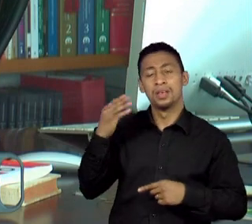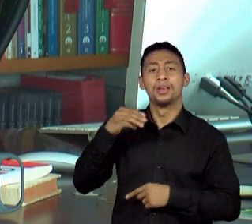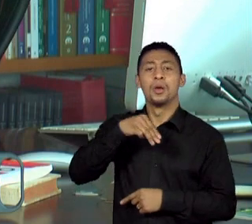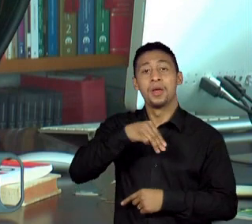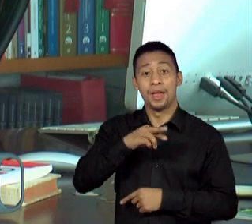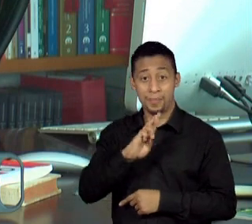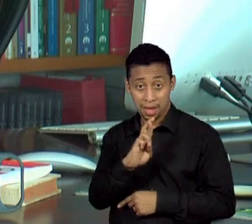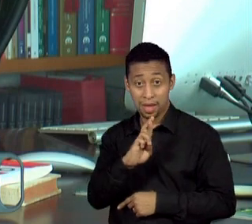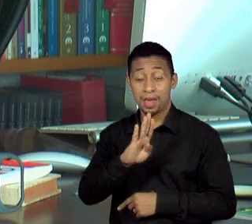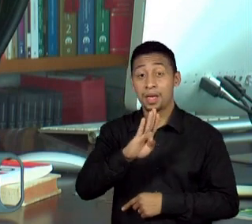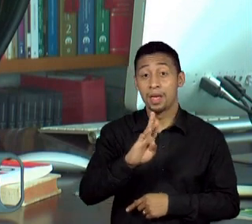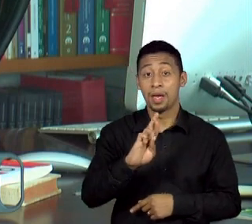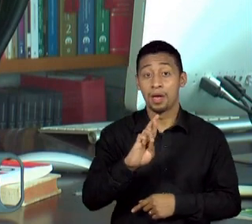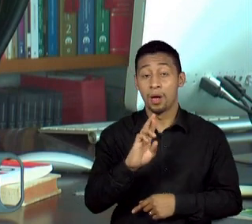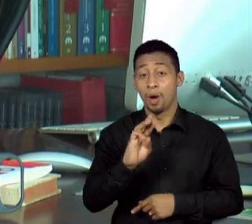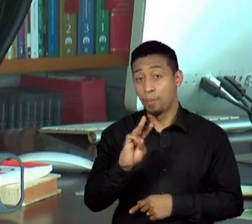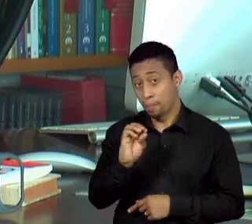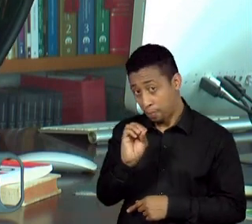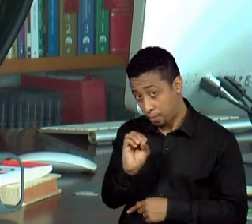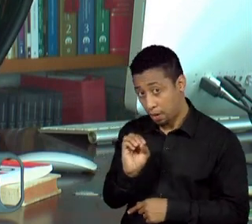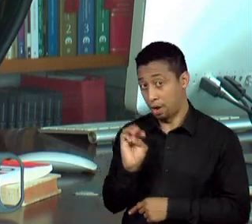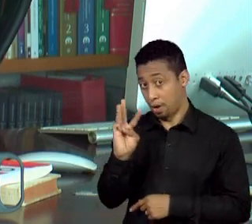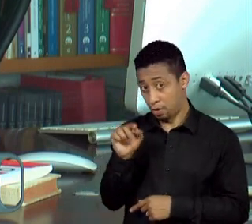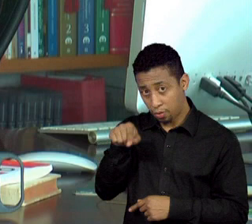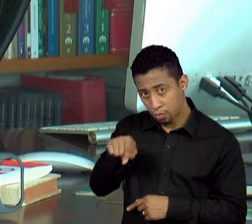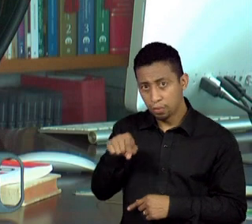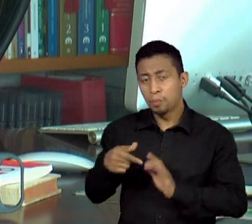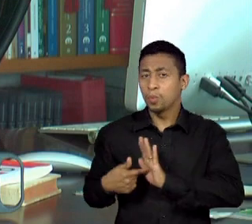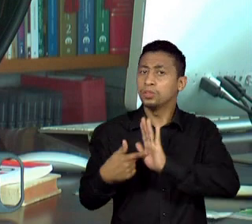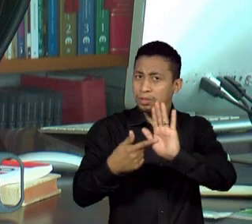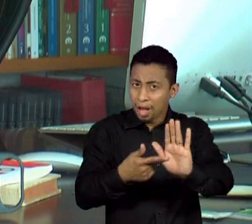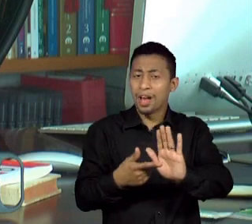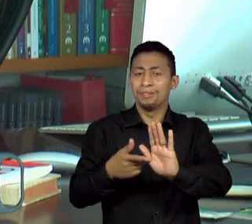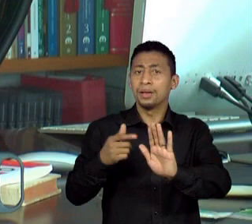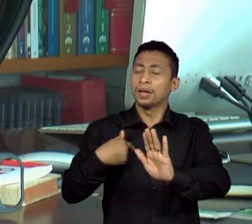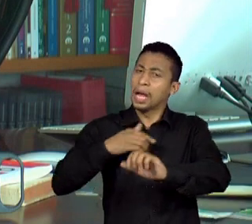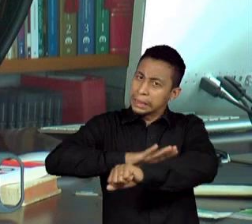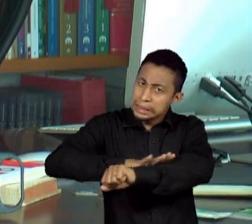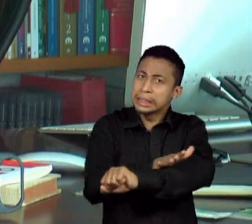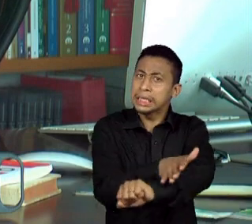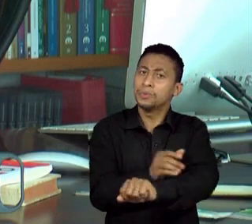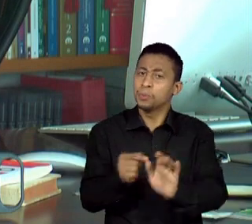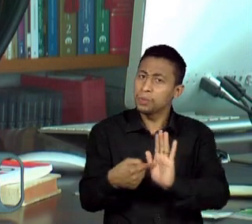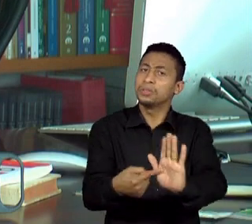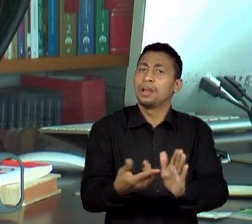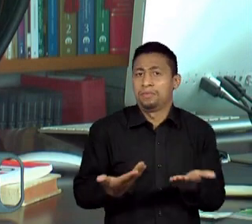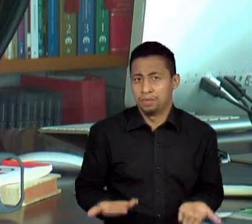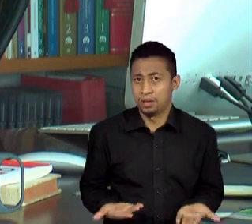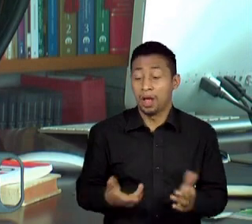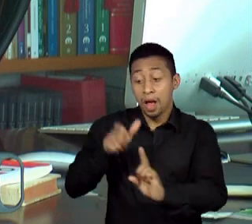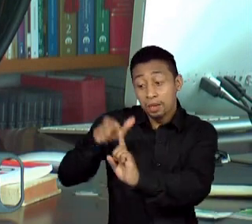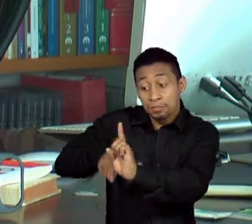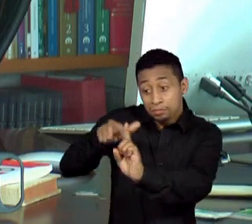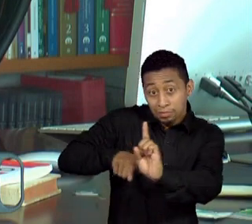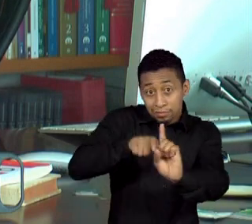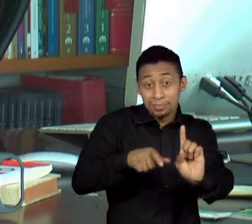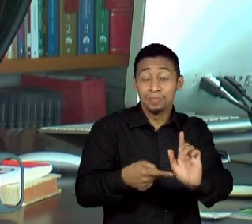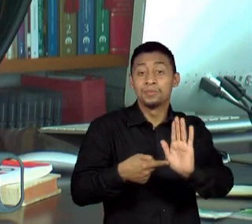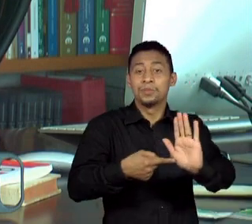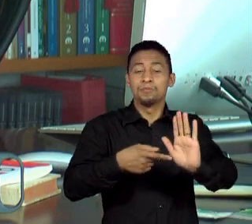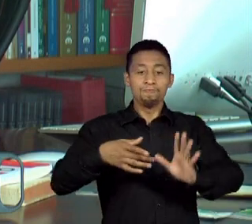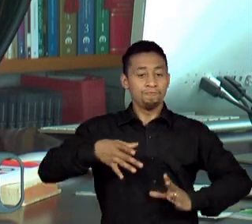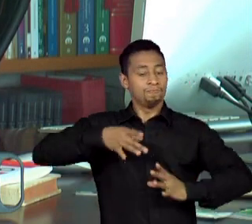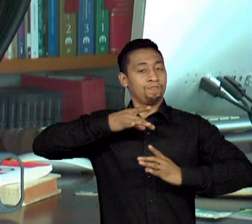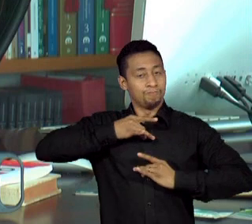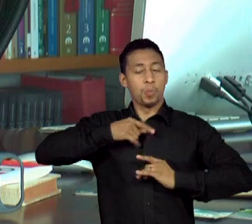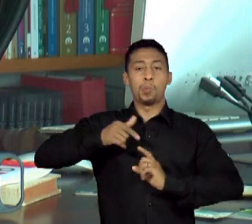história sobre racismo, o assunto era o racismo, era uma comédia sobre o racismo. Então, ali os personagens têm que necessariamente ser